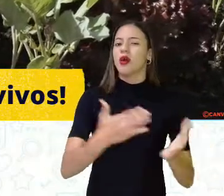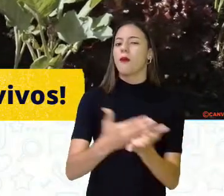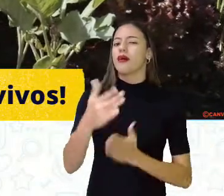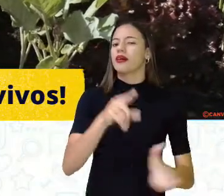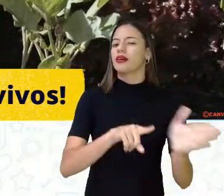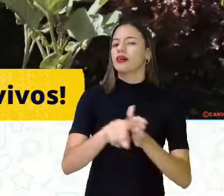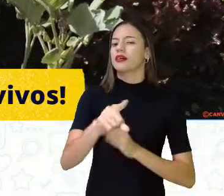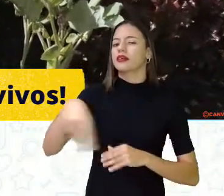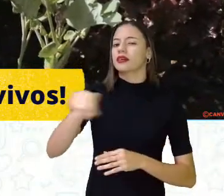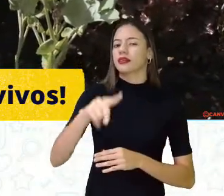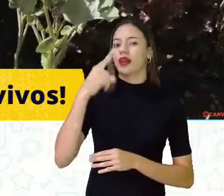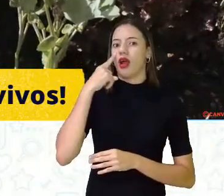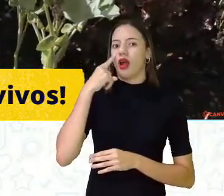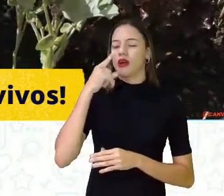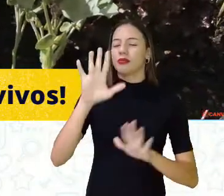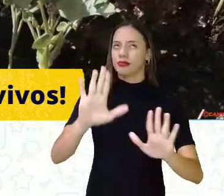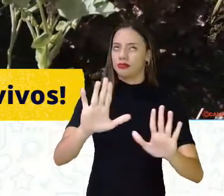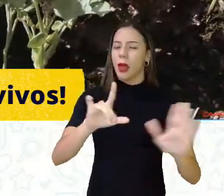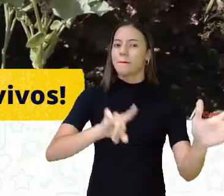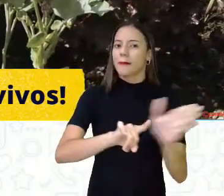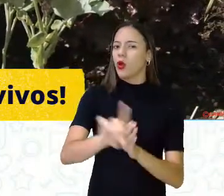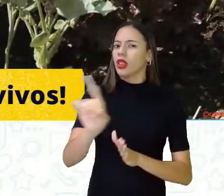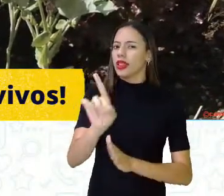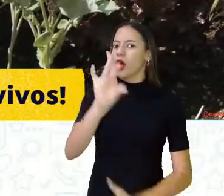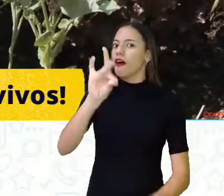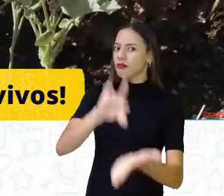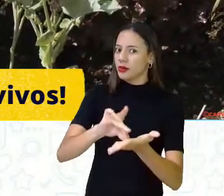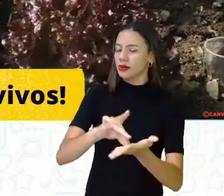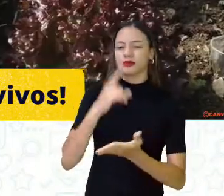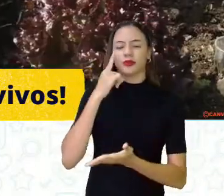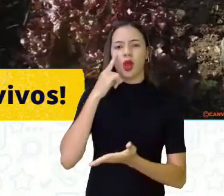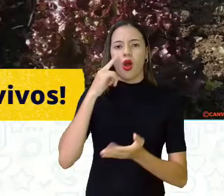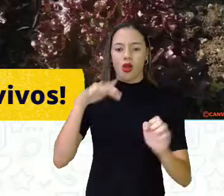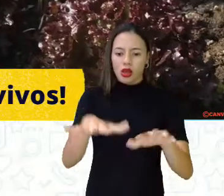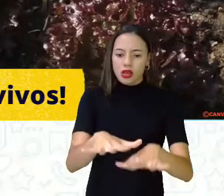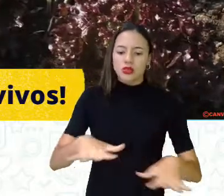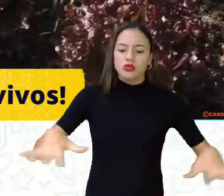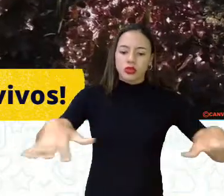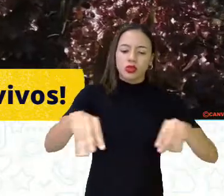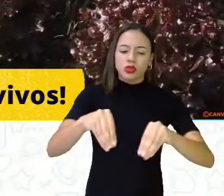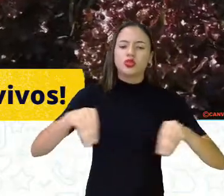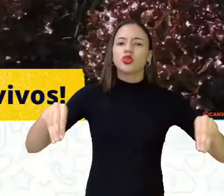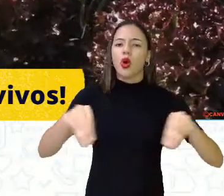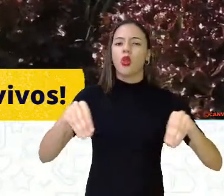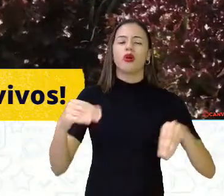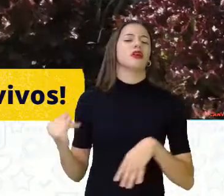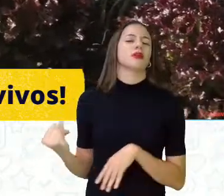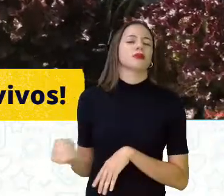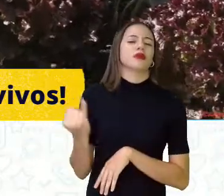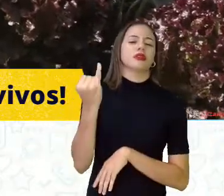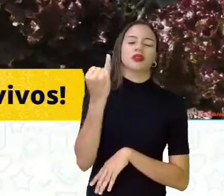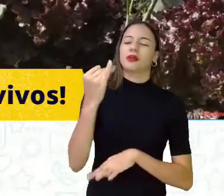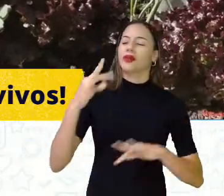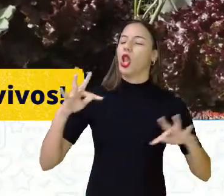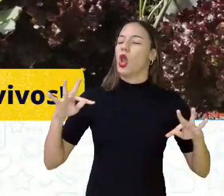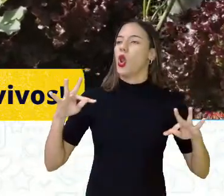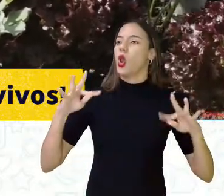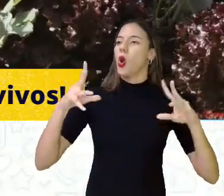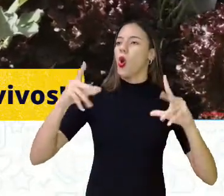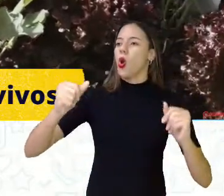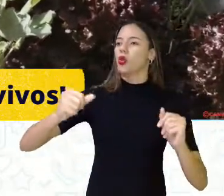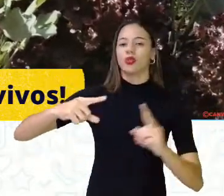aí. Uma pergunta não, é uma afirmação. O solo é importante para todos os seres